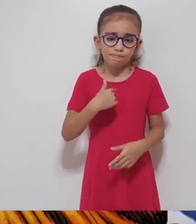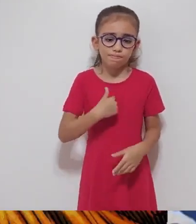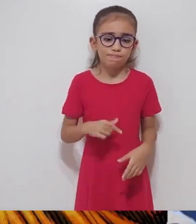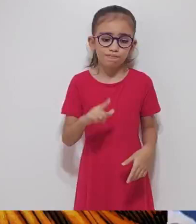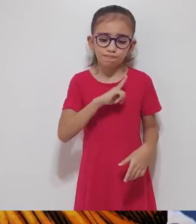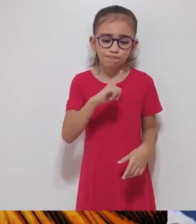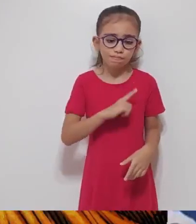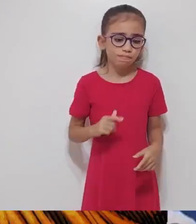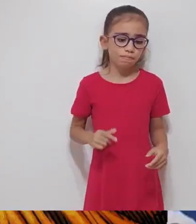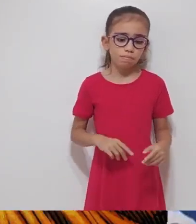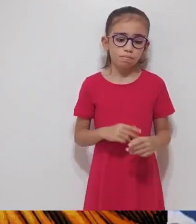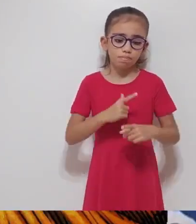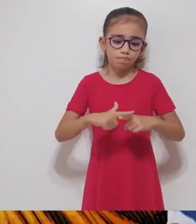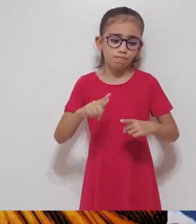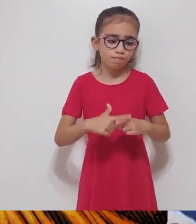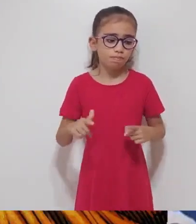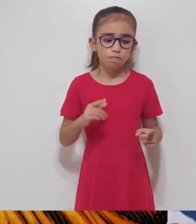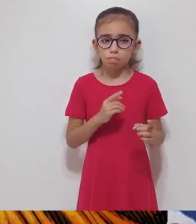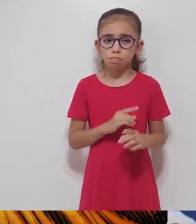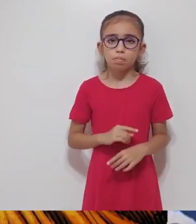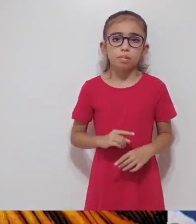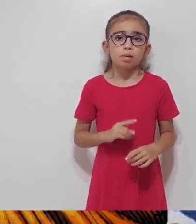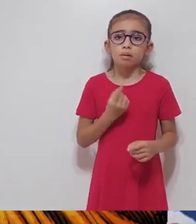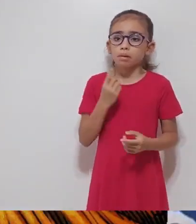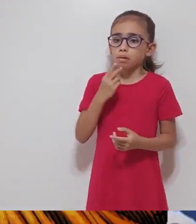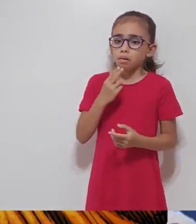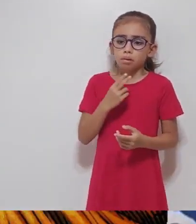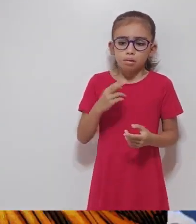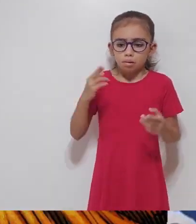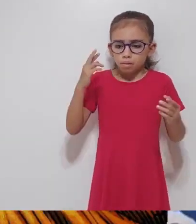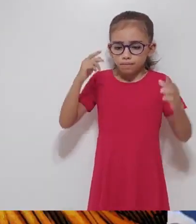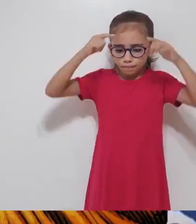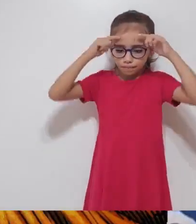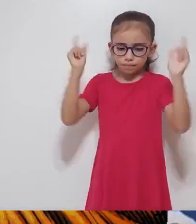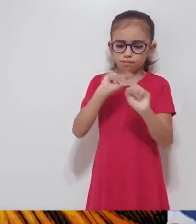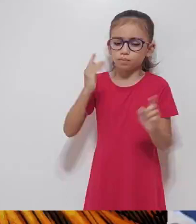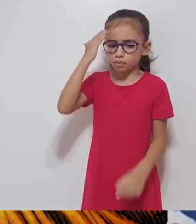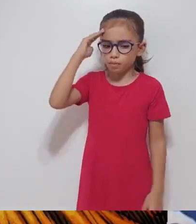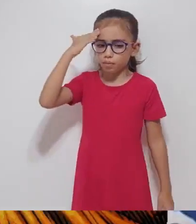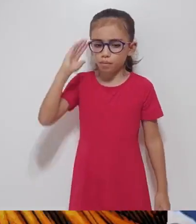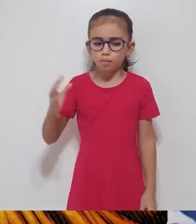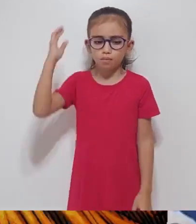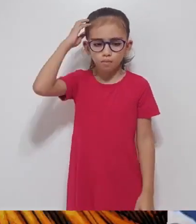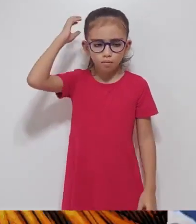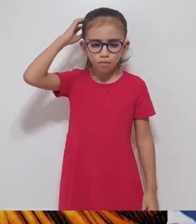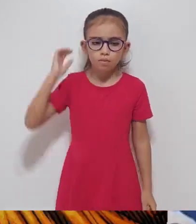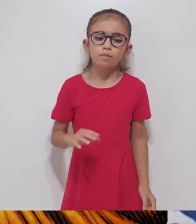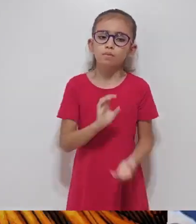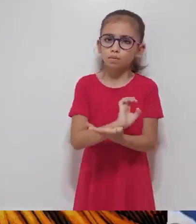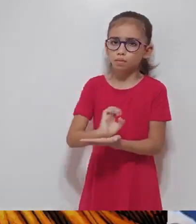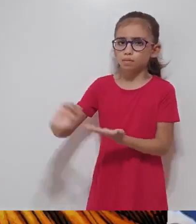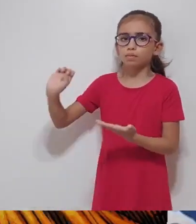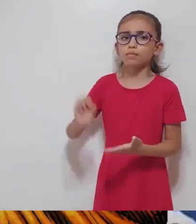né, crianças? Então o rei não entendia isso. Ele estava culpando, acusando Elias